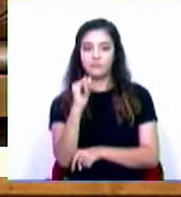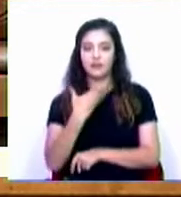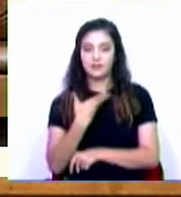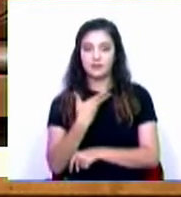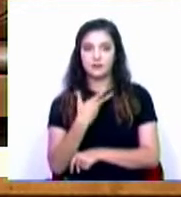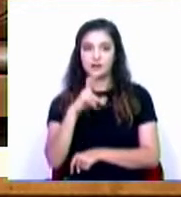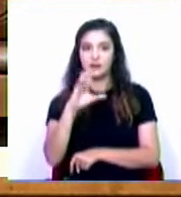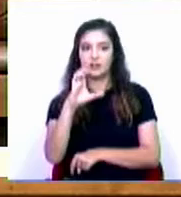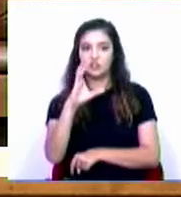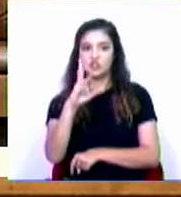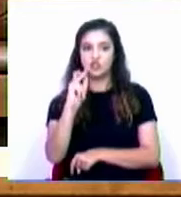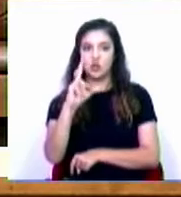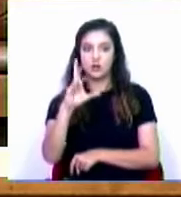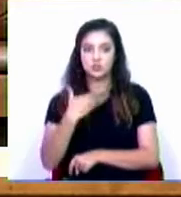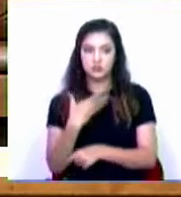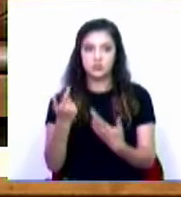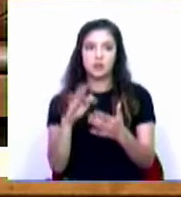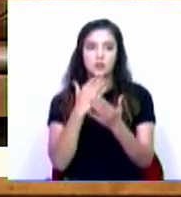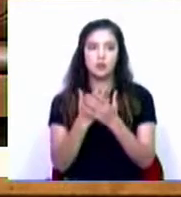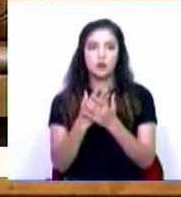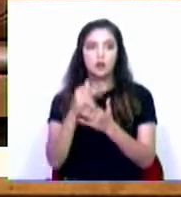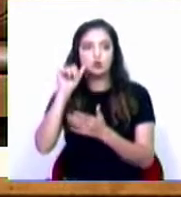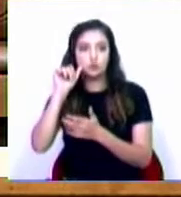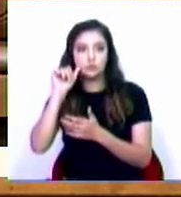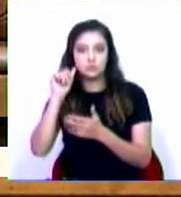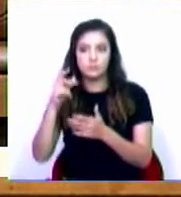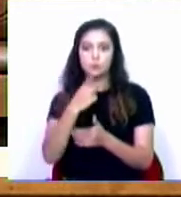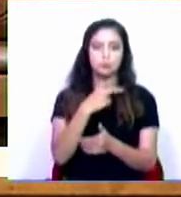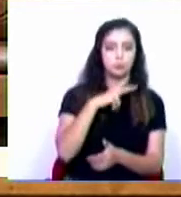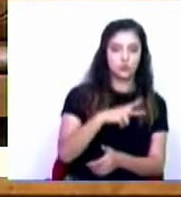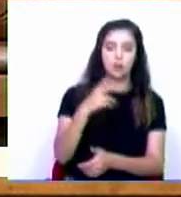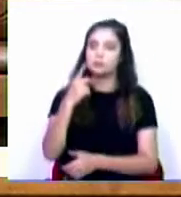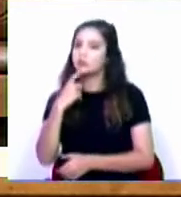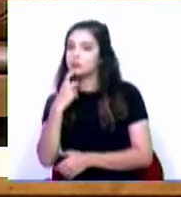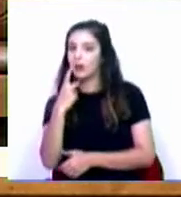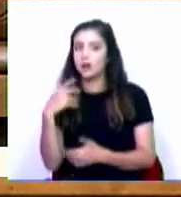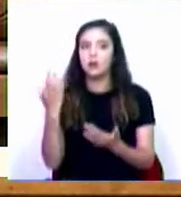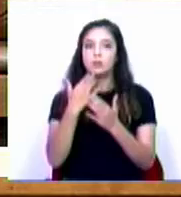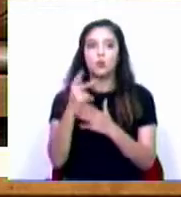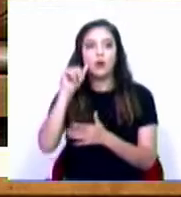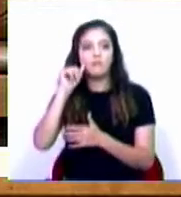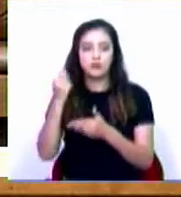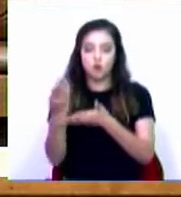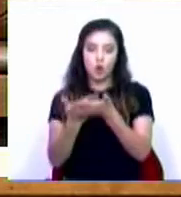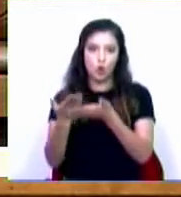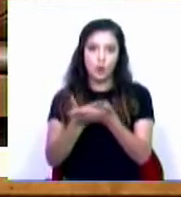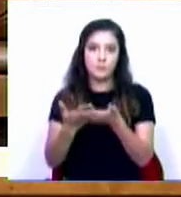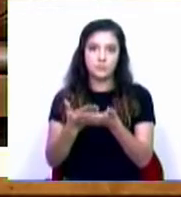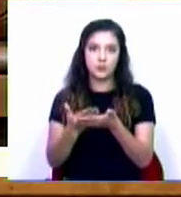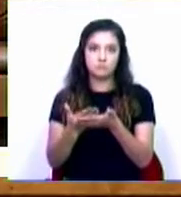Inglaterra, nos vinhos e nos tecidos, fundou esta teoria da economia internacional. Contudo, até muito recentemente, a